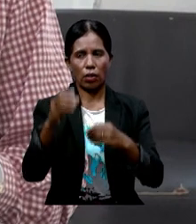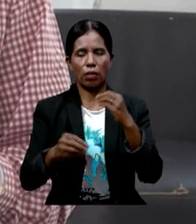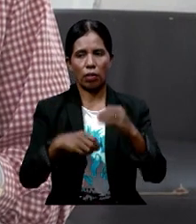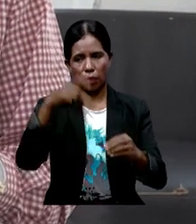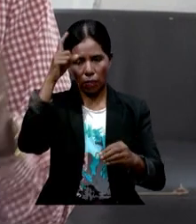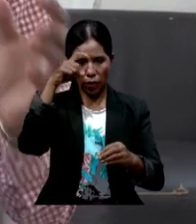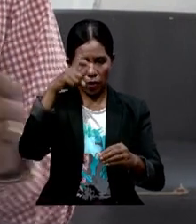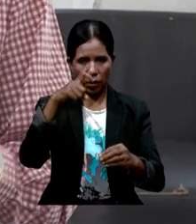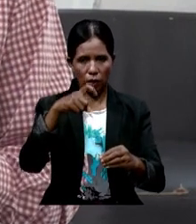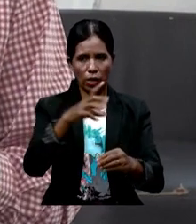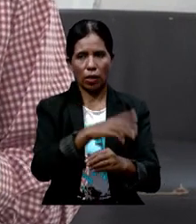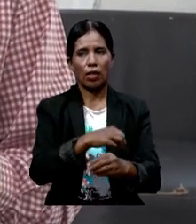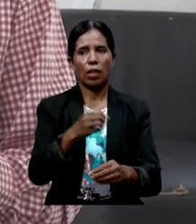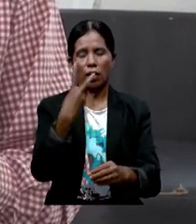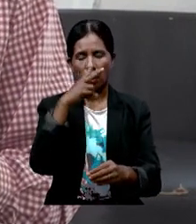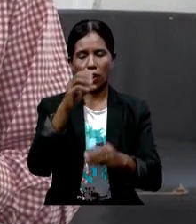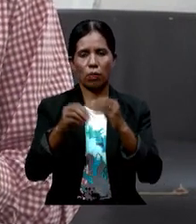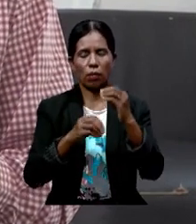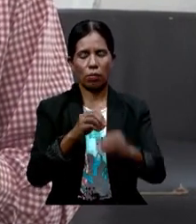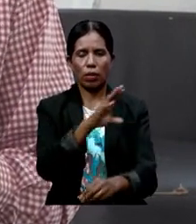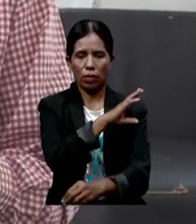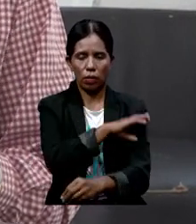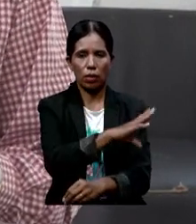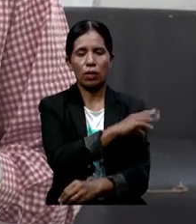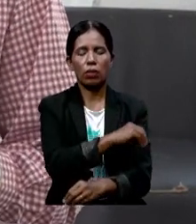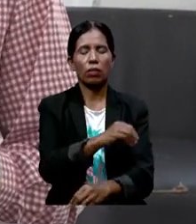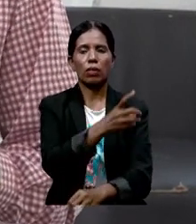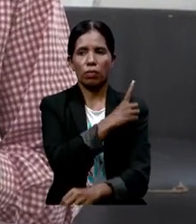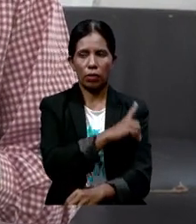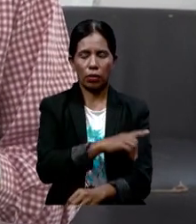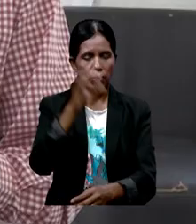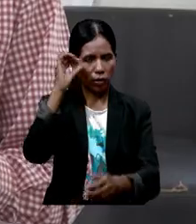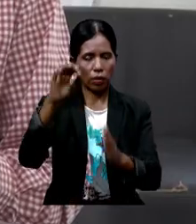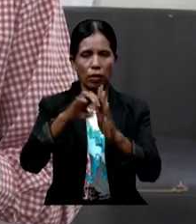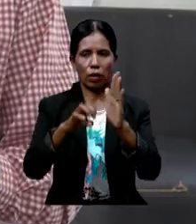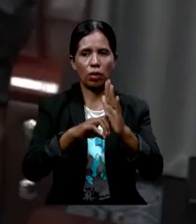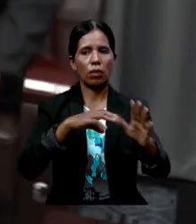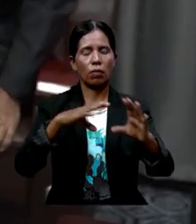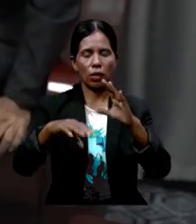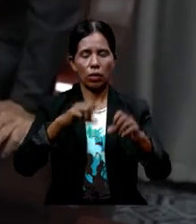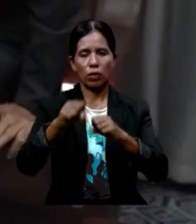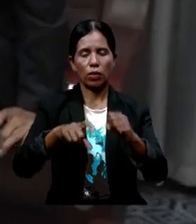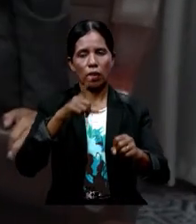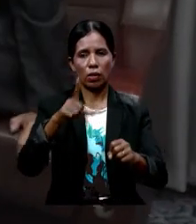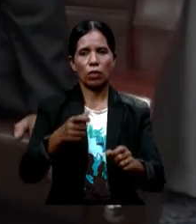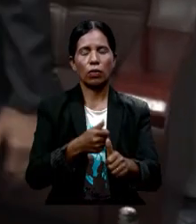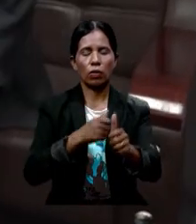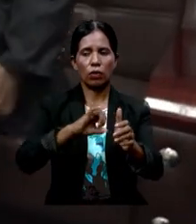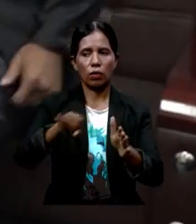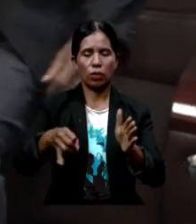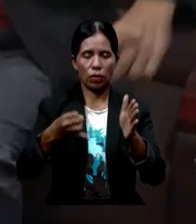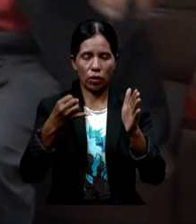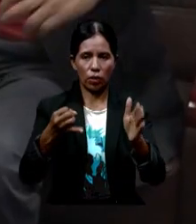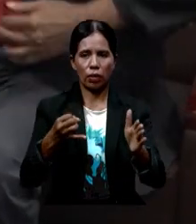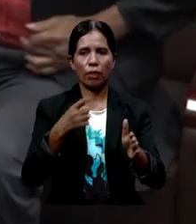matene ka o badain duni ba area segurança ou defesa. Secretário de Estado de Comunicação Social Hateten, ter princípio geral jornalismo